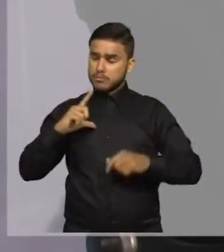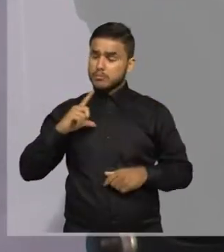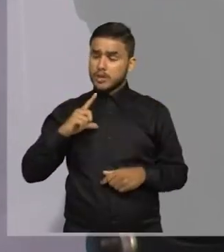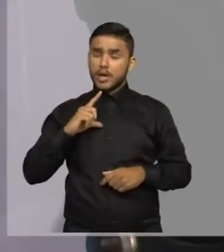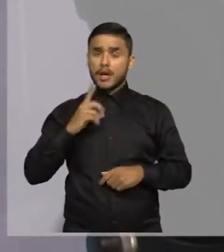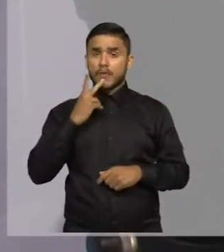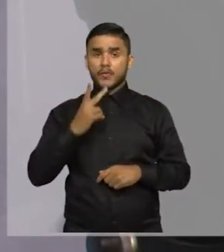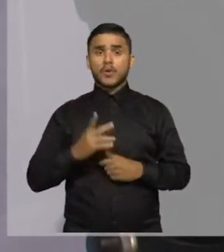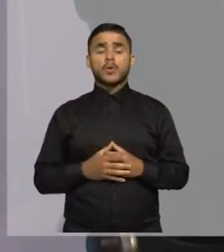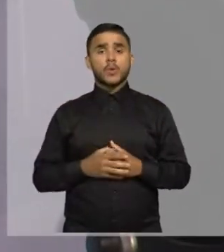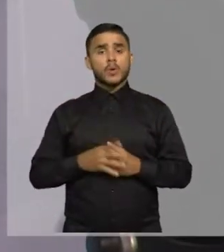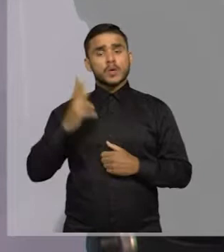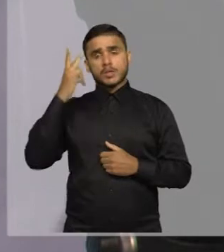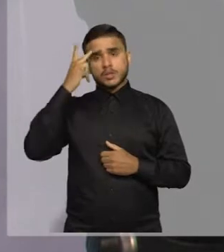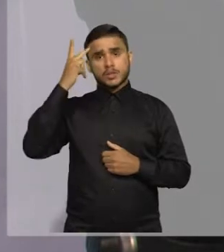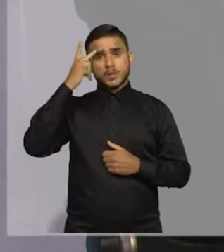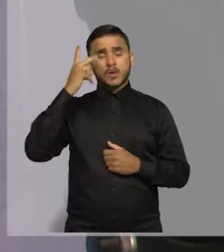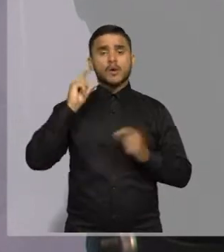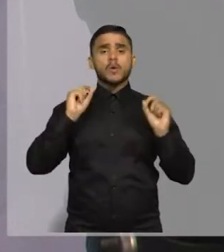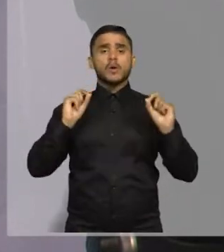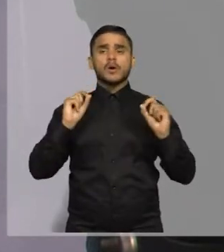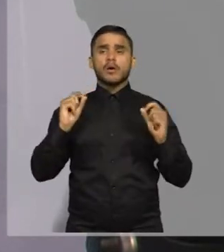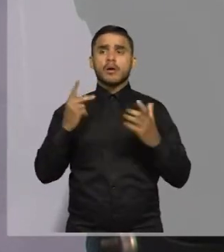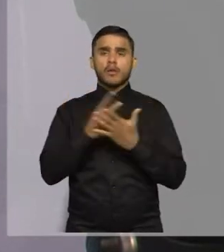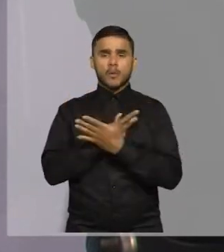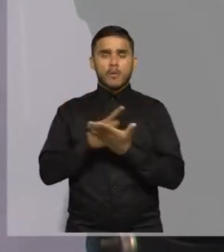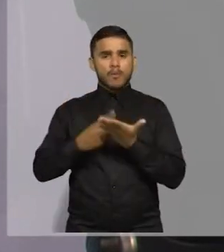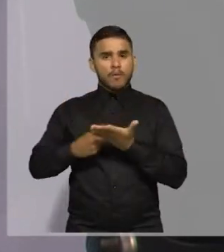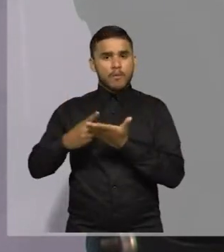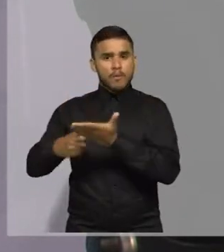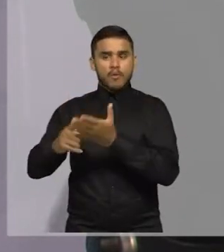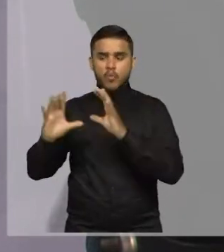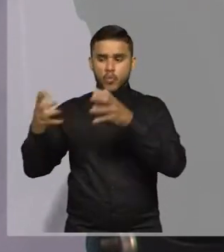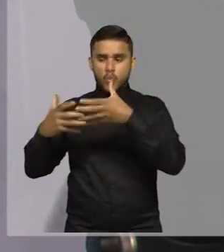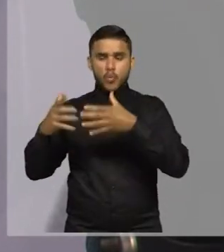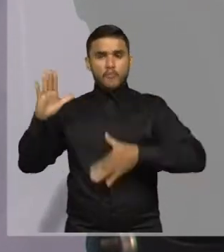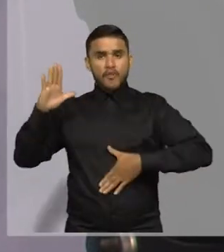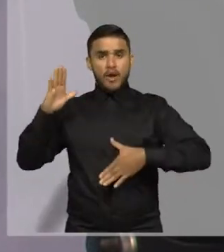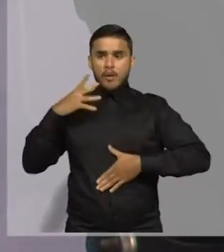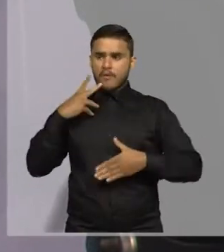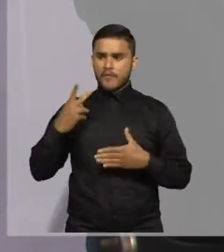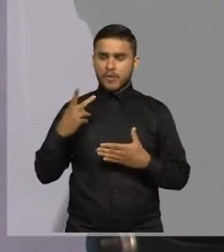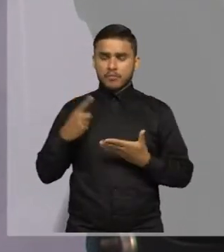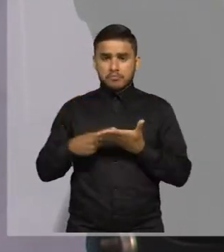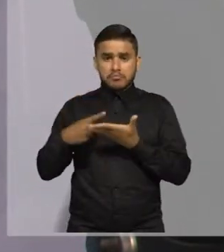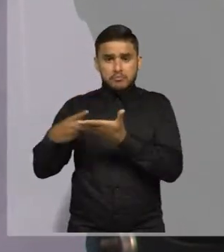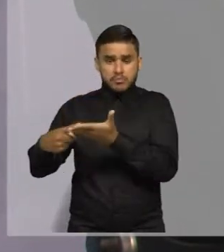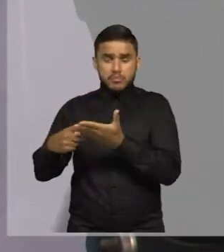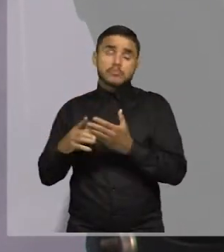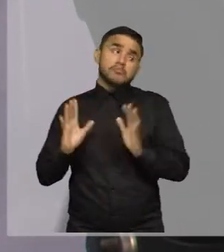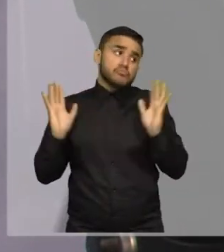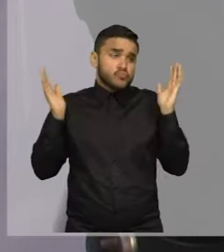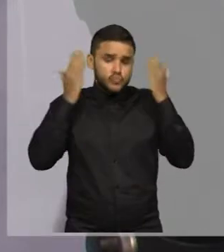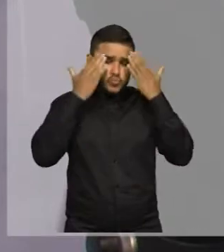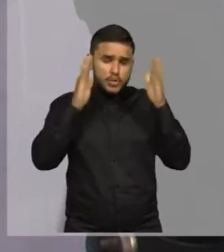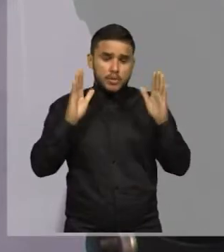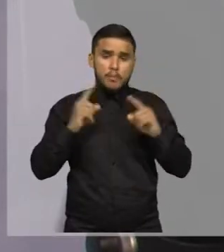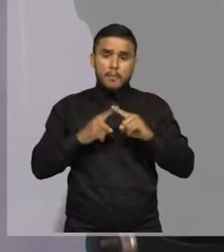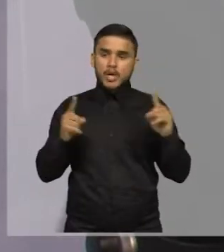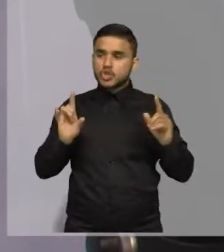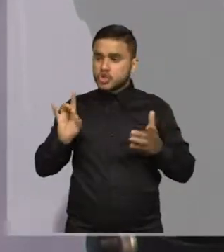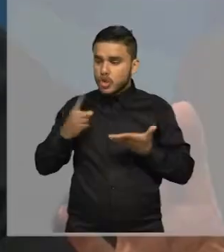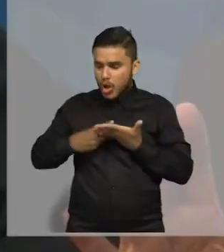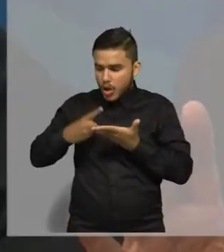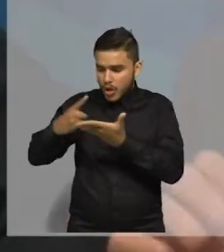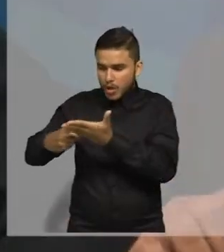substancial e as pessoas querem dizer que houve algum acordo com a bandidagem. Não sei, pode ter havido acordo, mas não foi só isso.